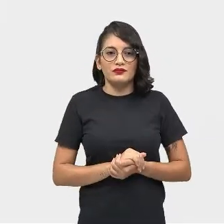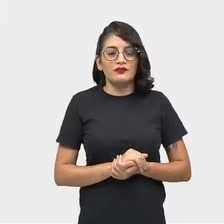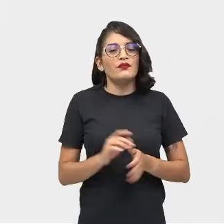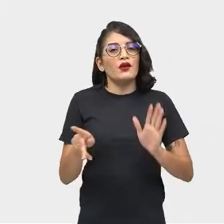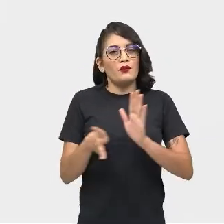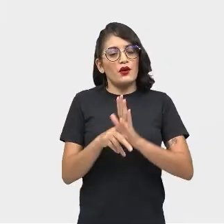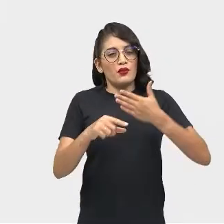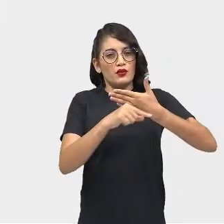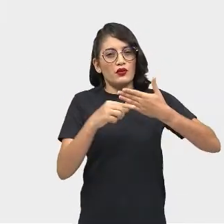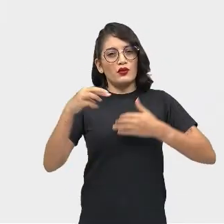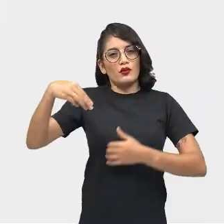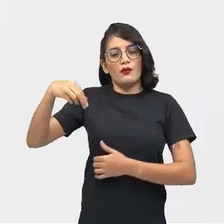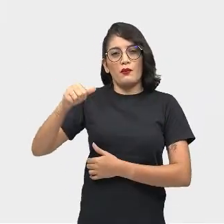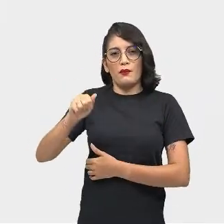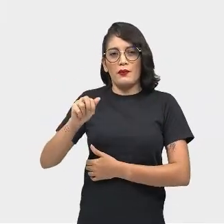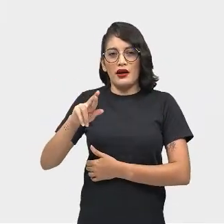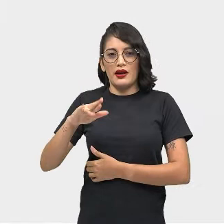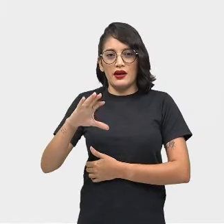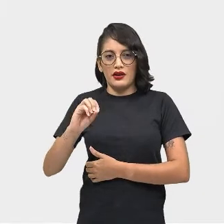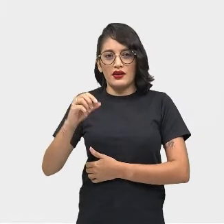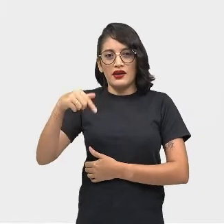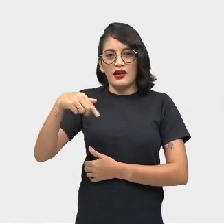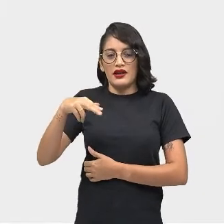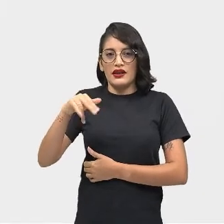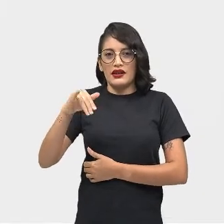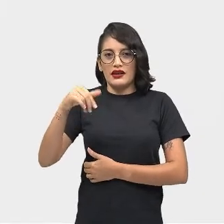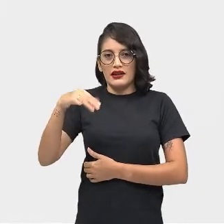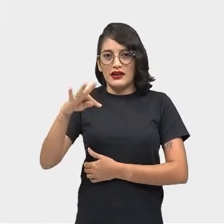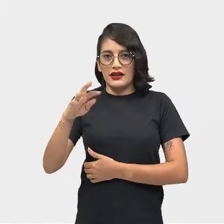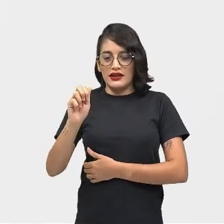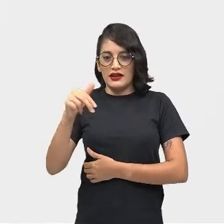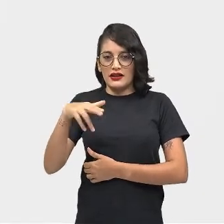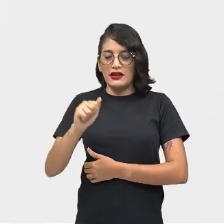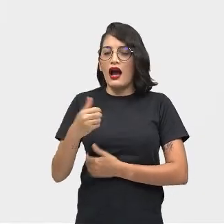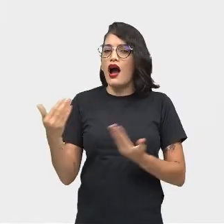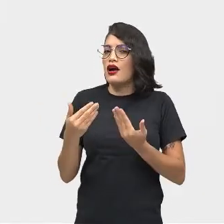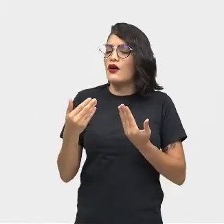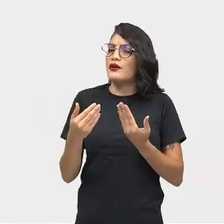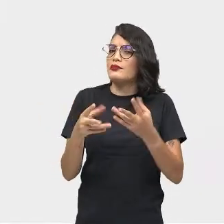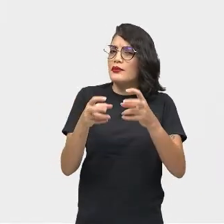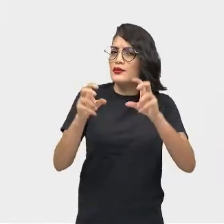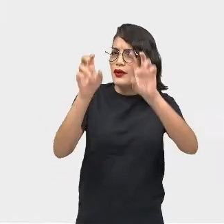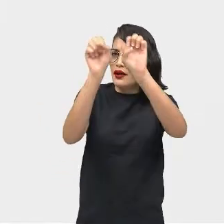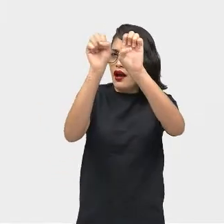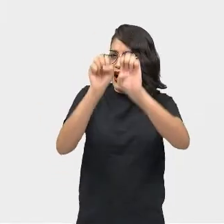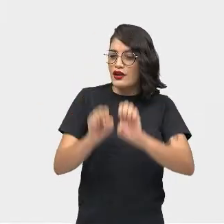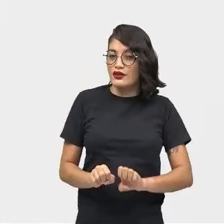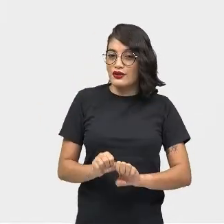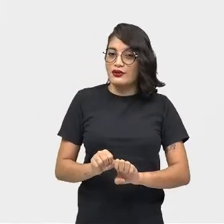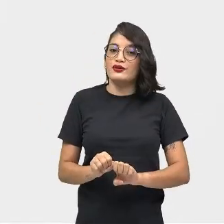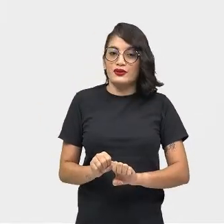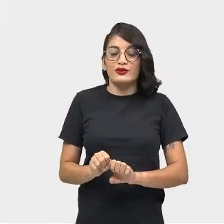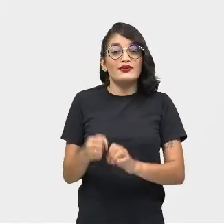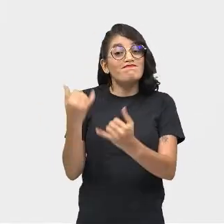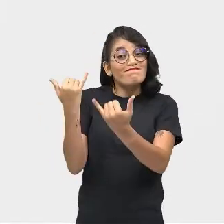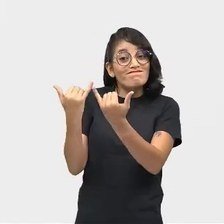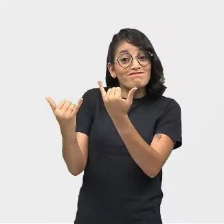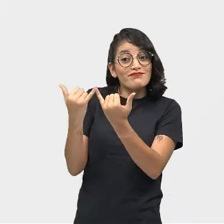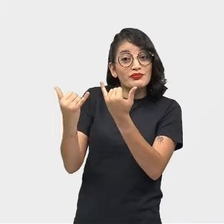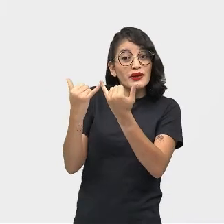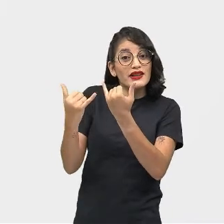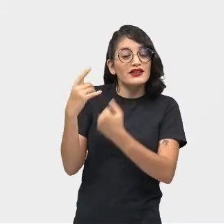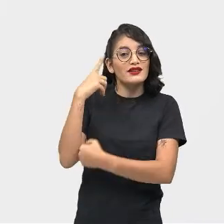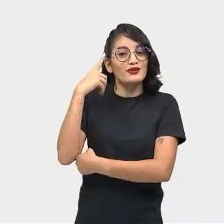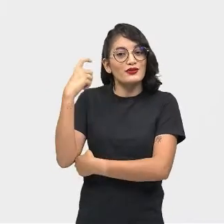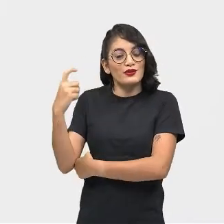Quintana, nós vimos agora há pouco o poema e agora estamos vendo a estrutura. Então, nós temos aqui, semelhança de